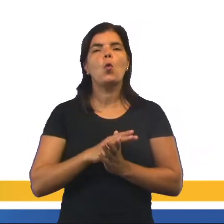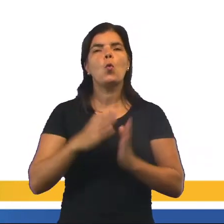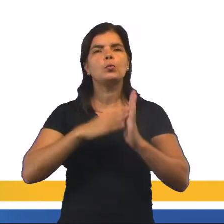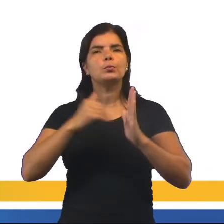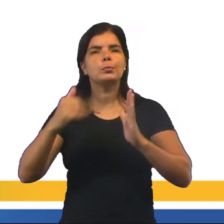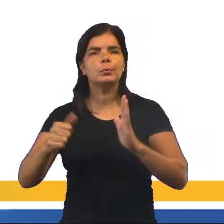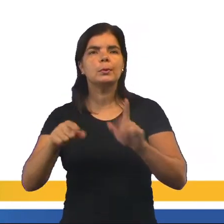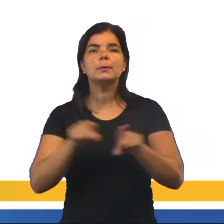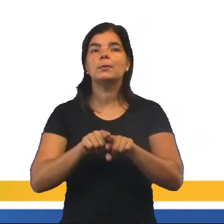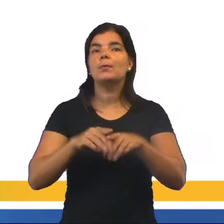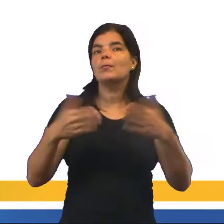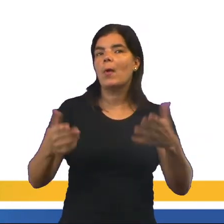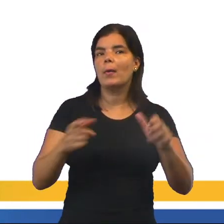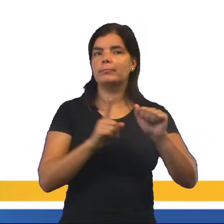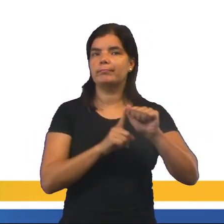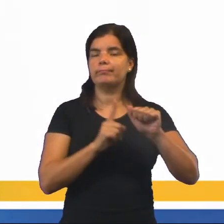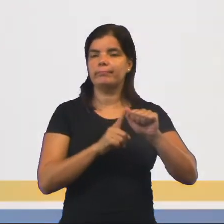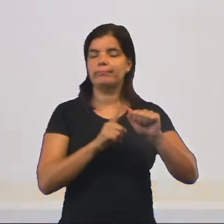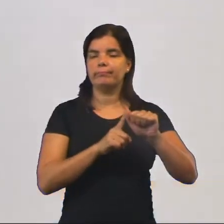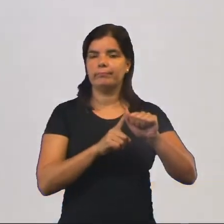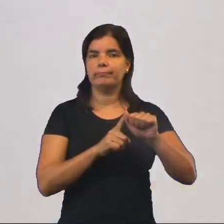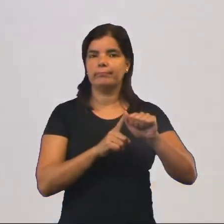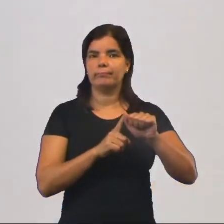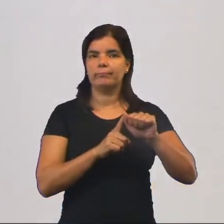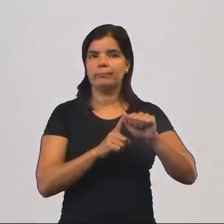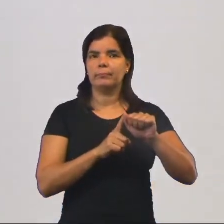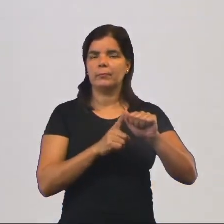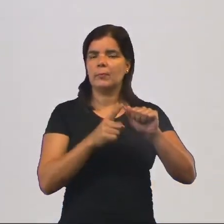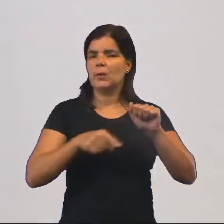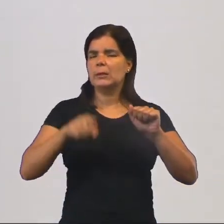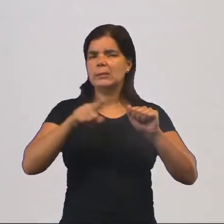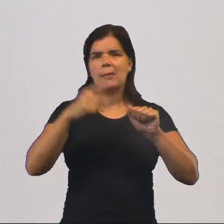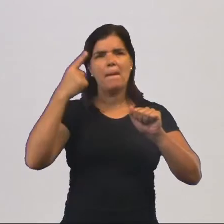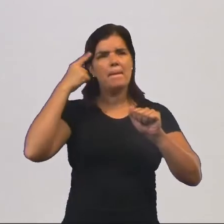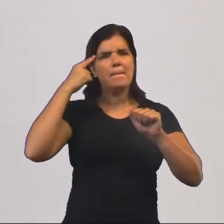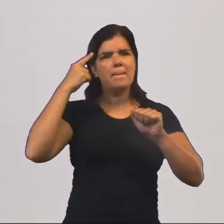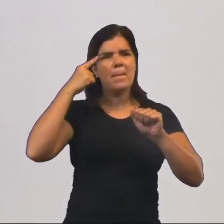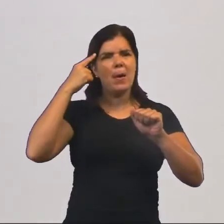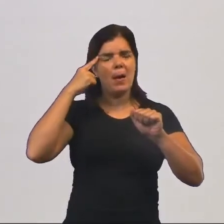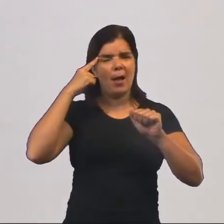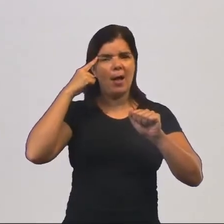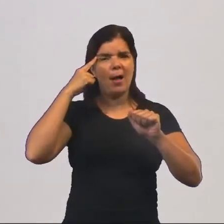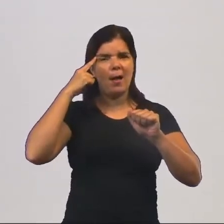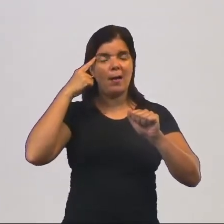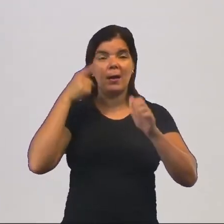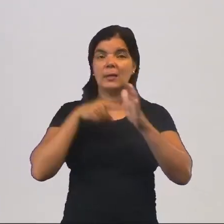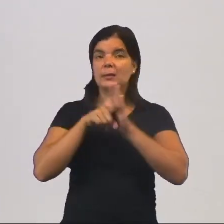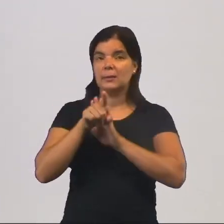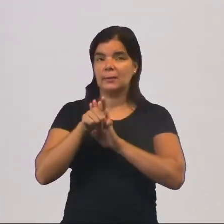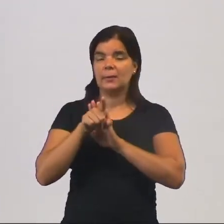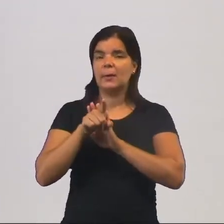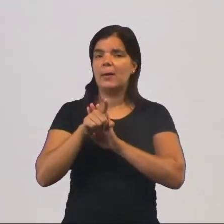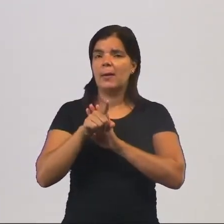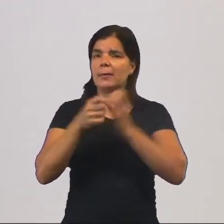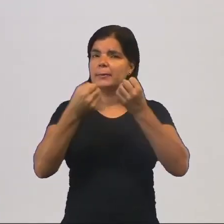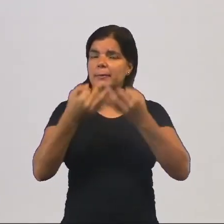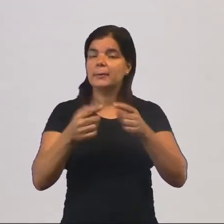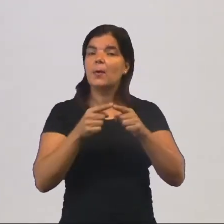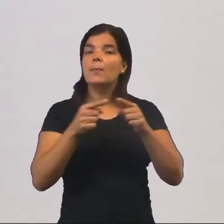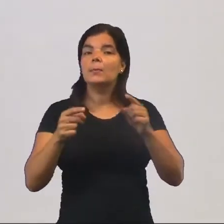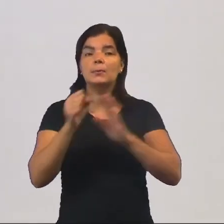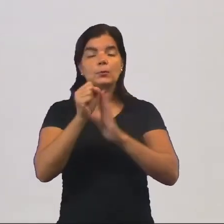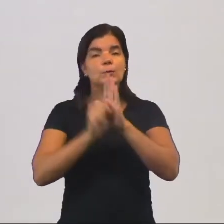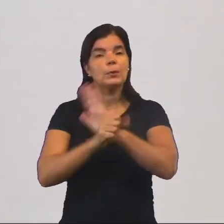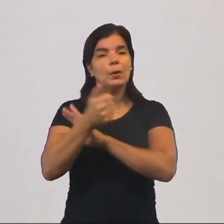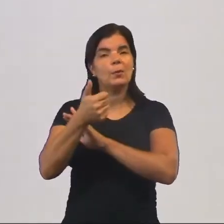da época é denominado... Então, se a gente for prestar aí atenção na pergunta, ela fala a partir do